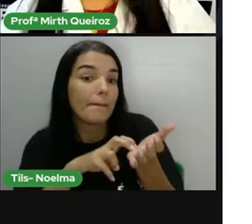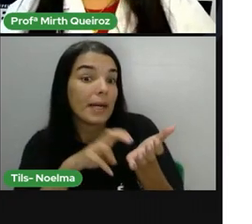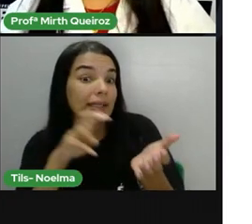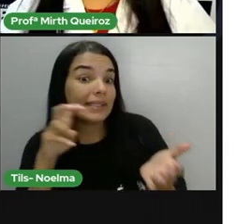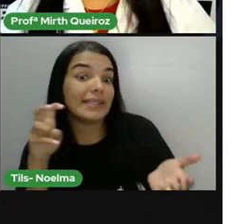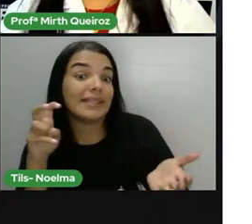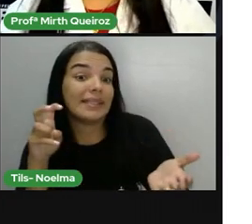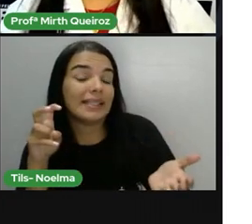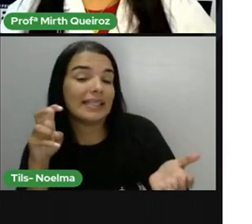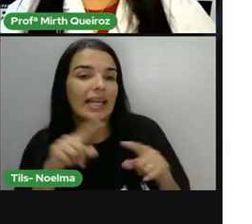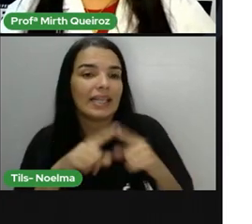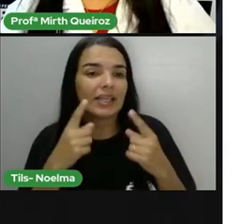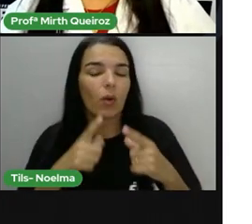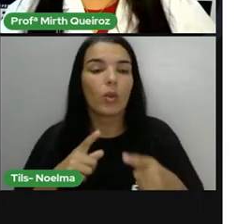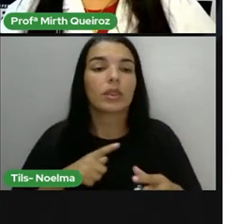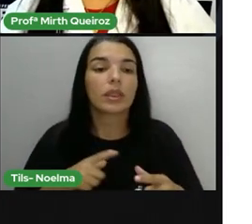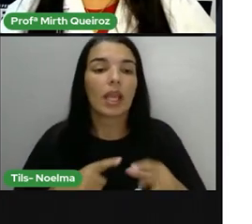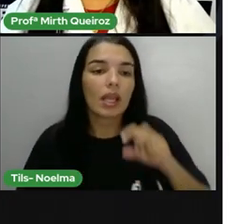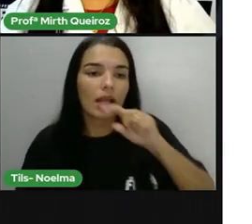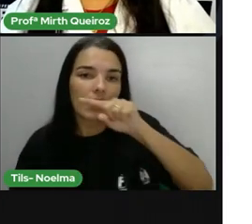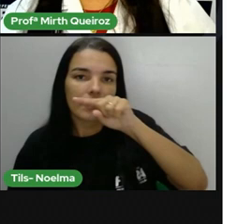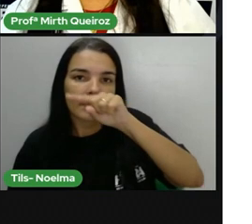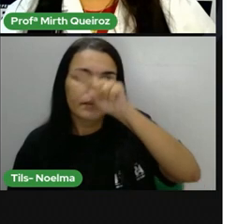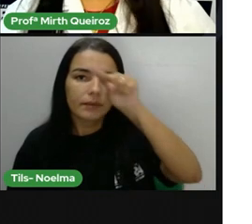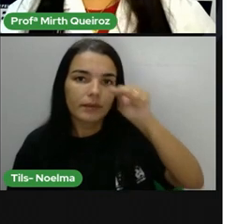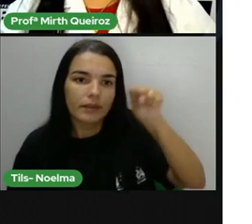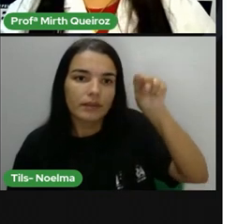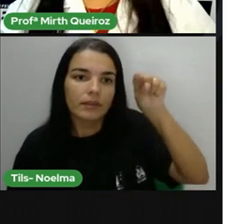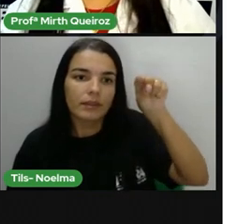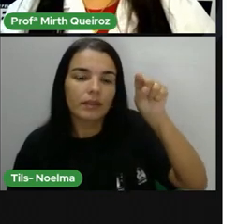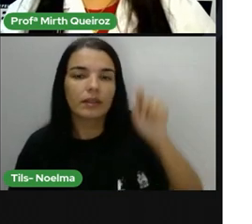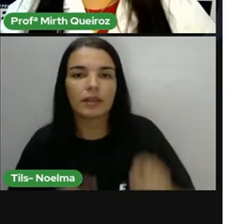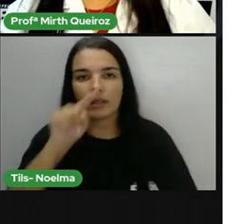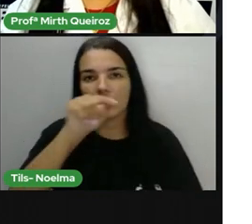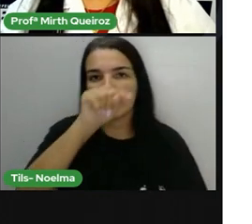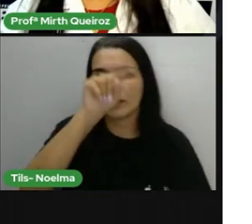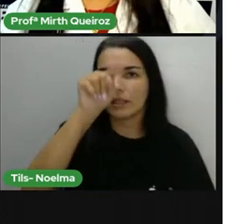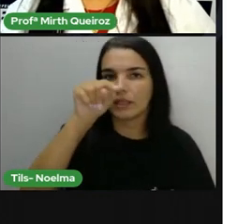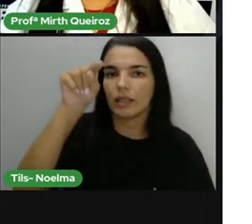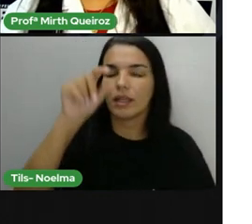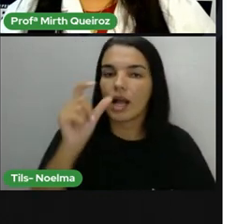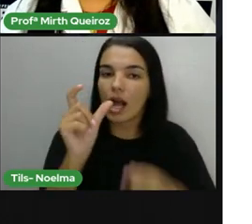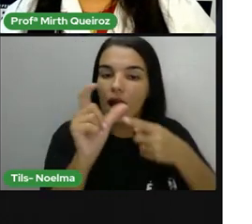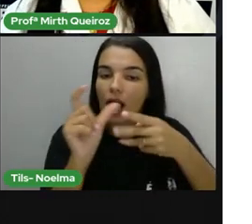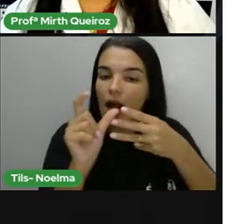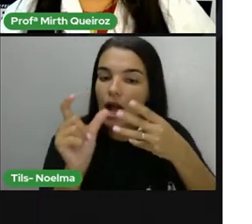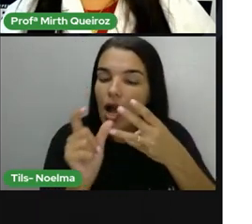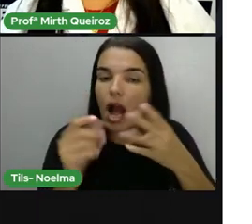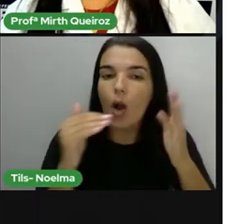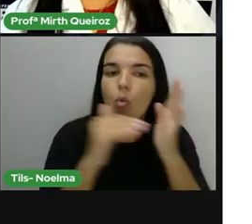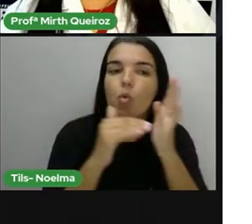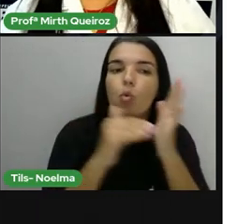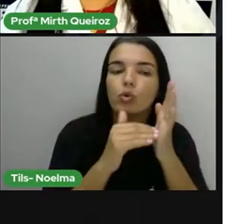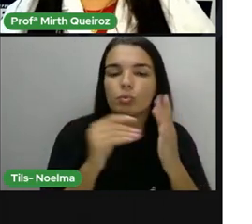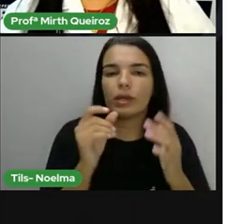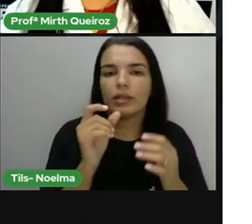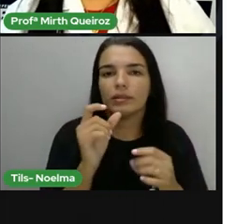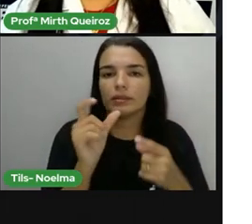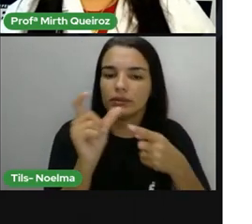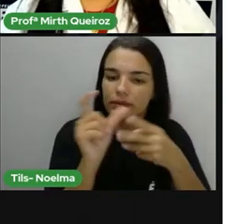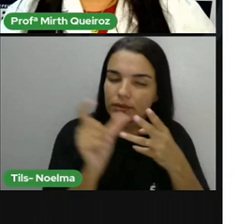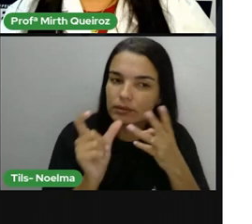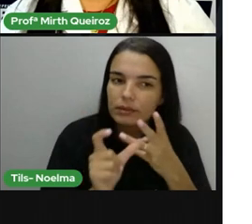Manhã, né? É uma palavra o quê? Manhã. A última sílaba é a mais forte, né? O nhã. Então, é uma